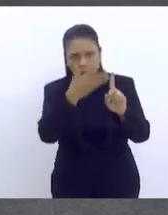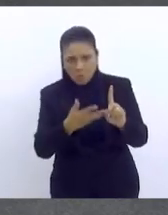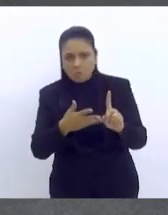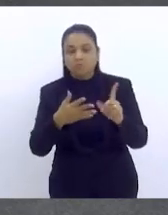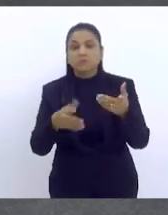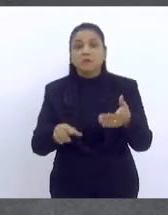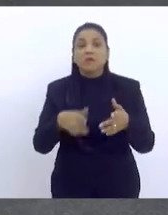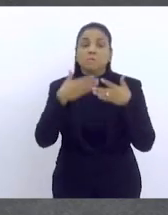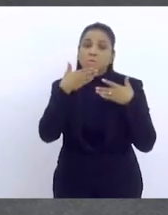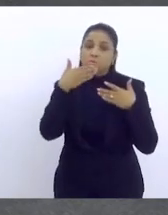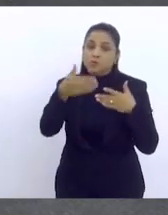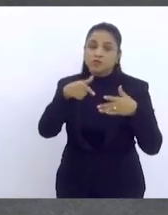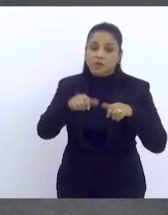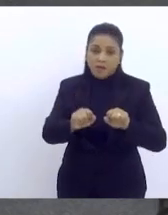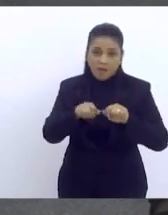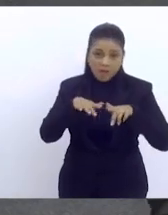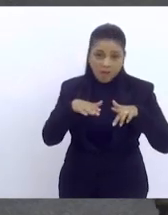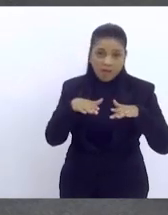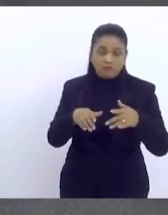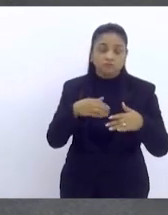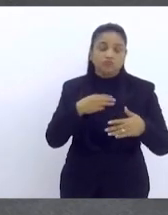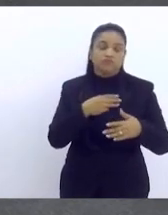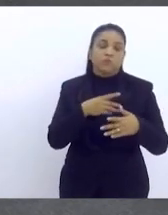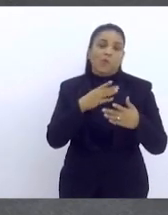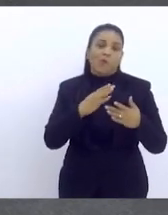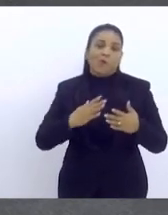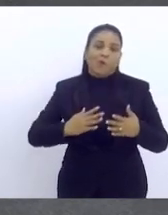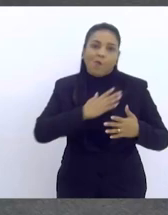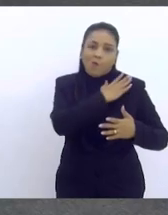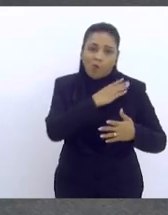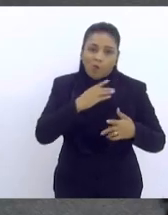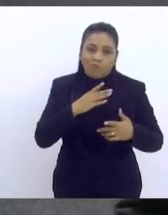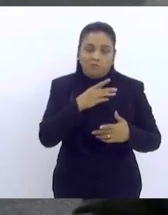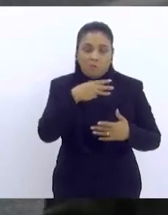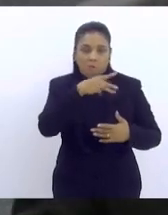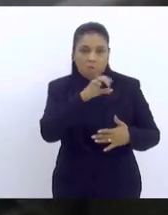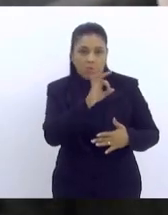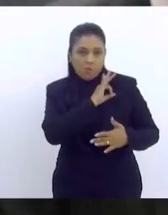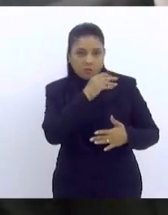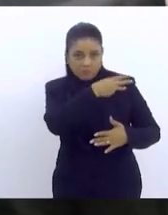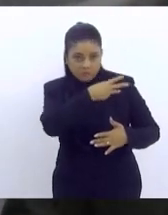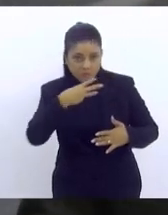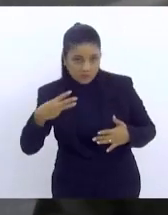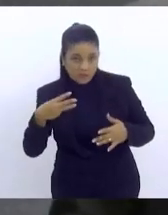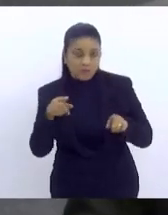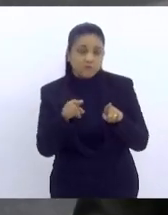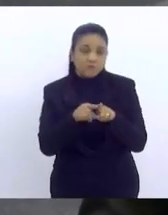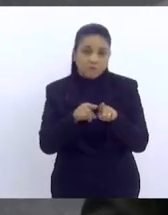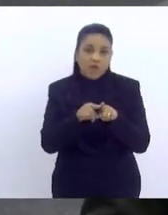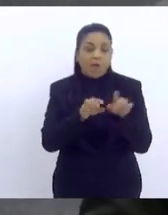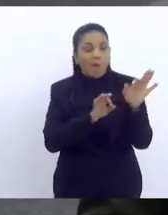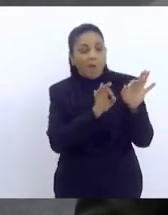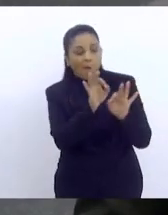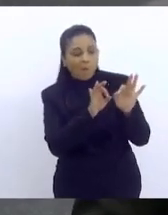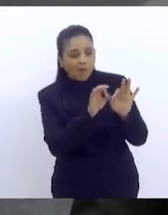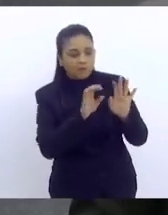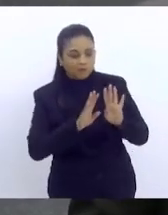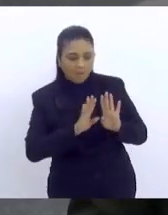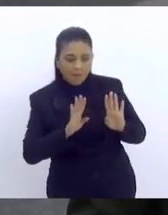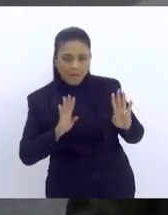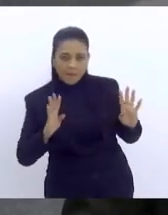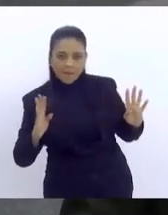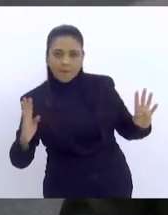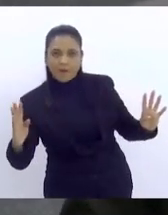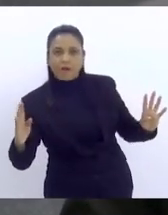a casa que oficial comanda a polícia militar o secretário de polícia militar para que haja esse plano de contingência em caso de